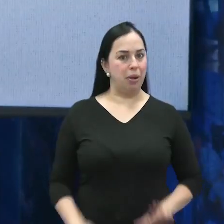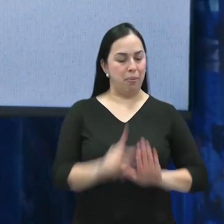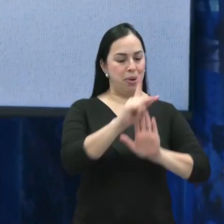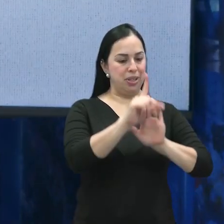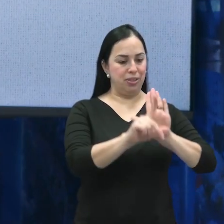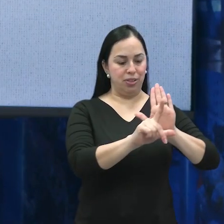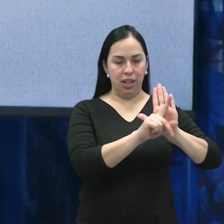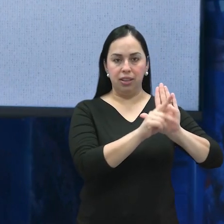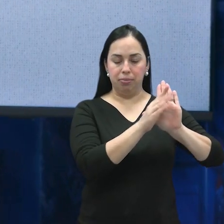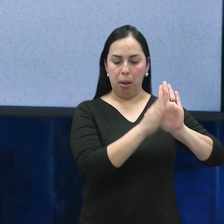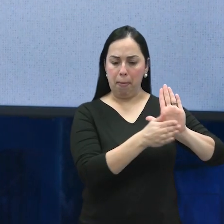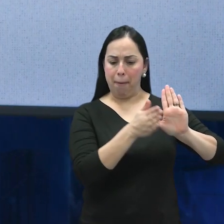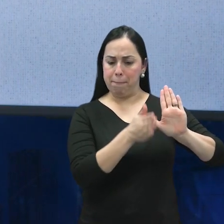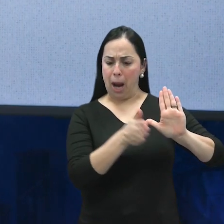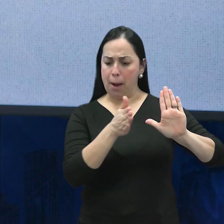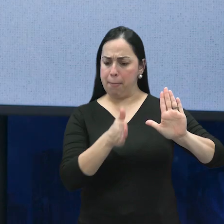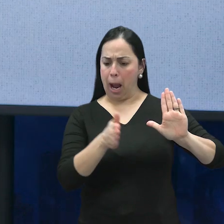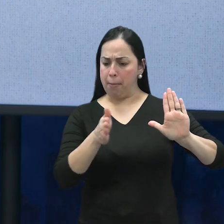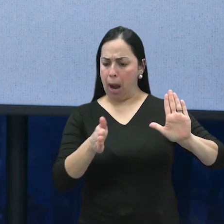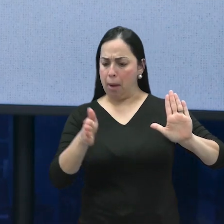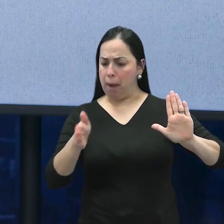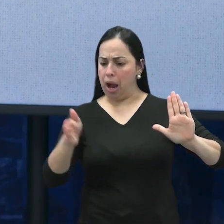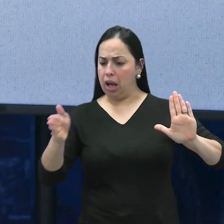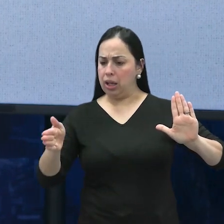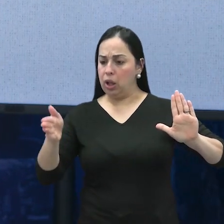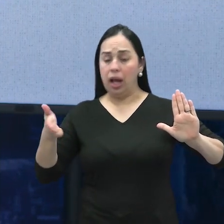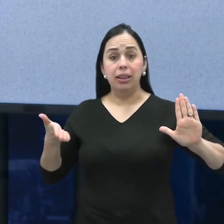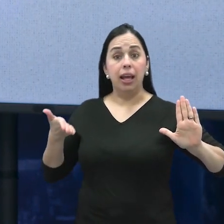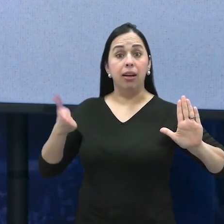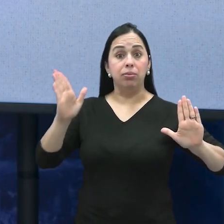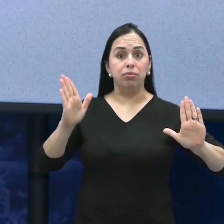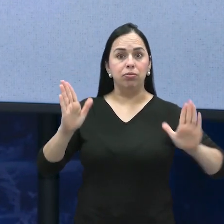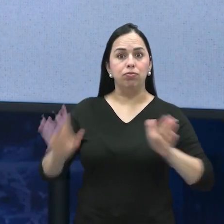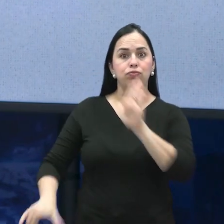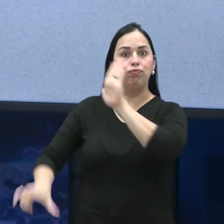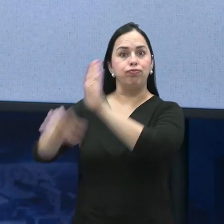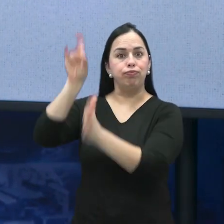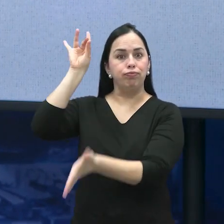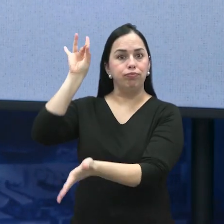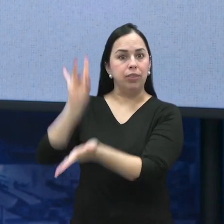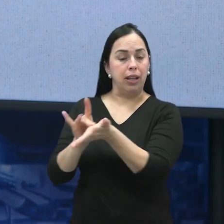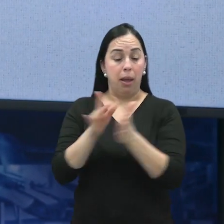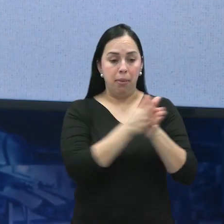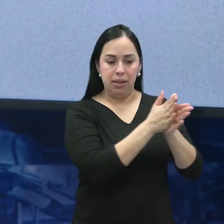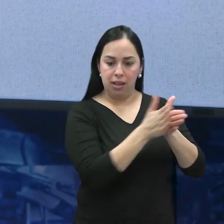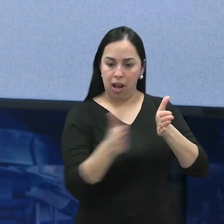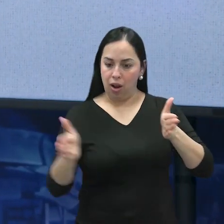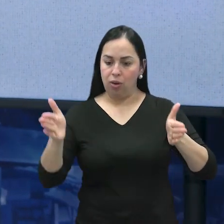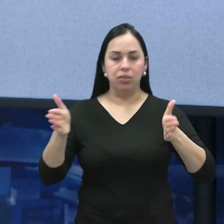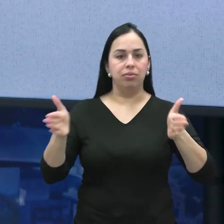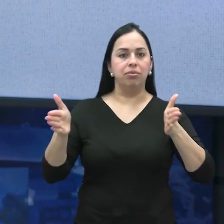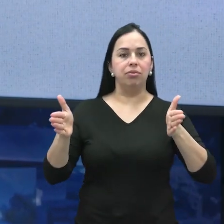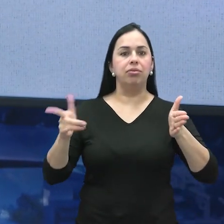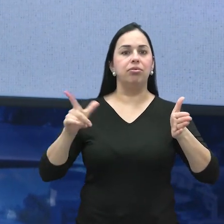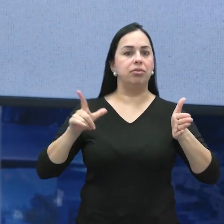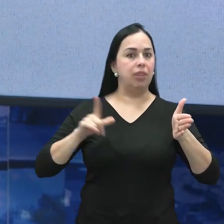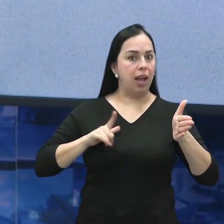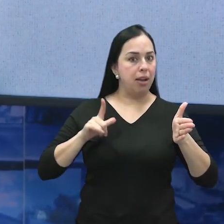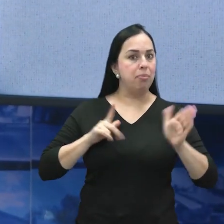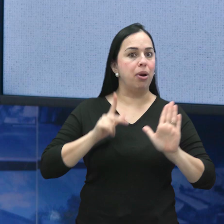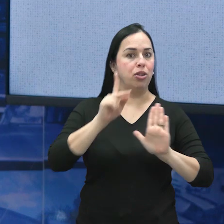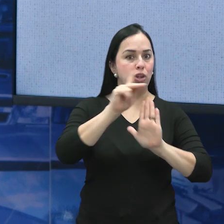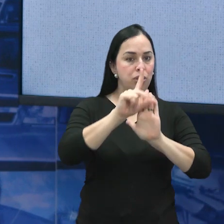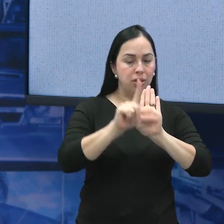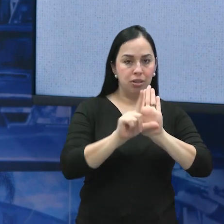Um projeto de lei passa por vários processos até ser sancionado. Ao longo da tramitação, existem os